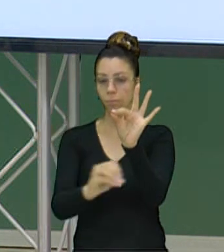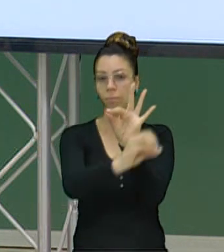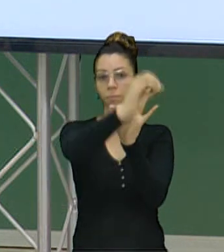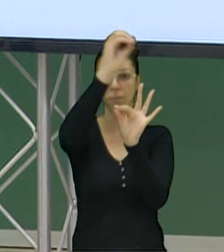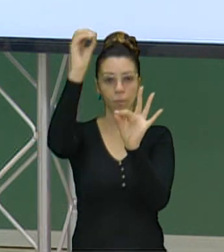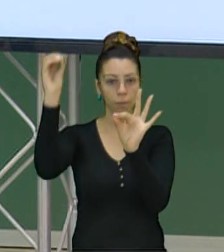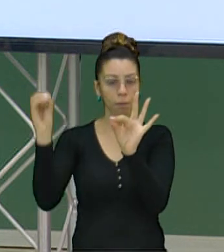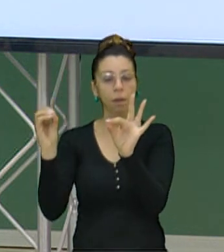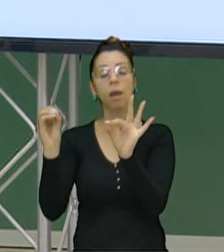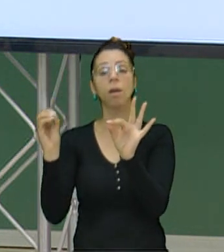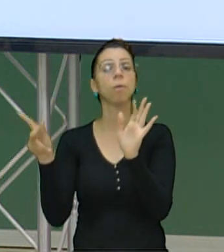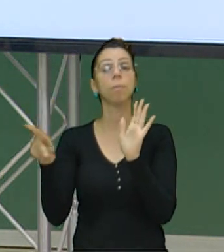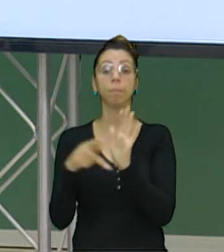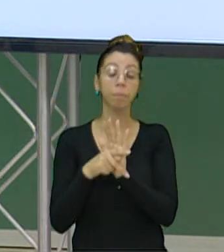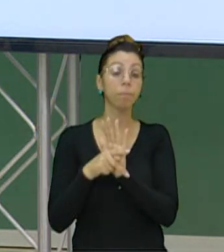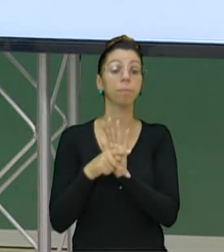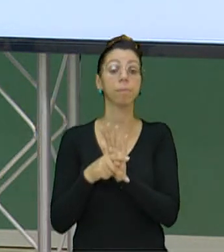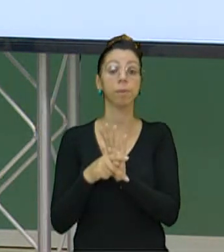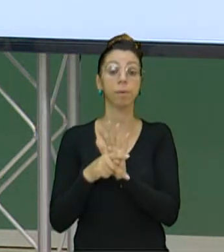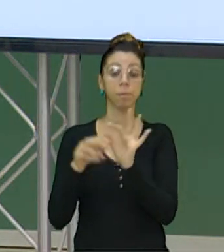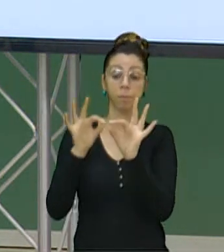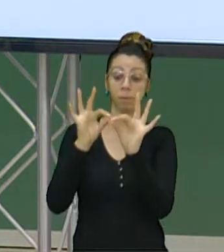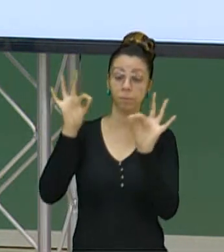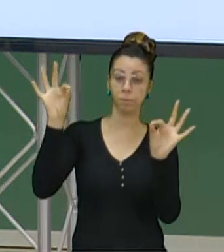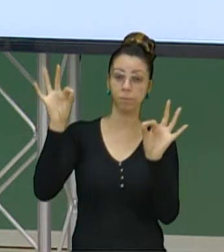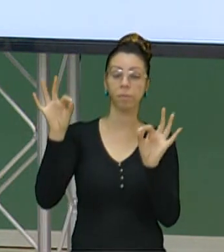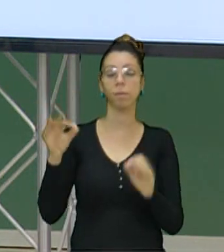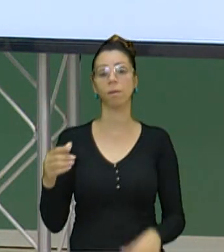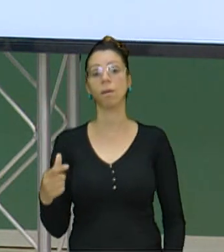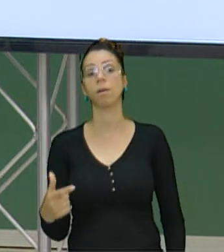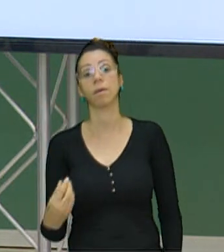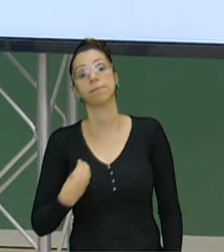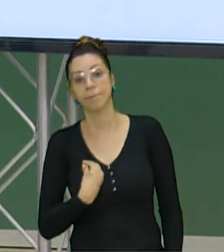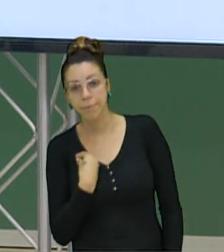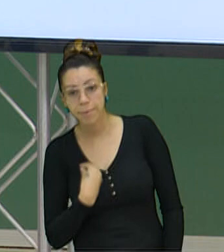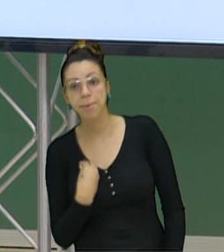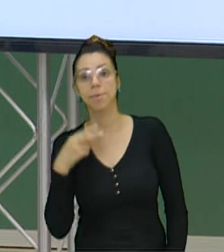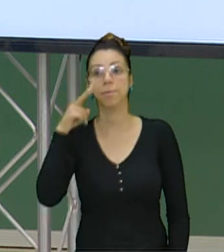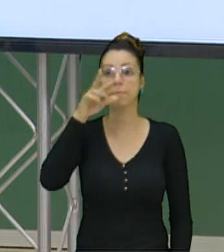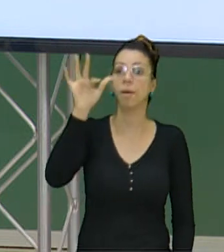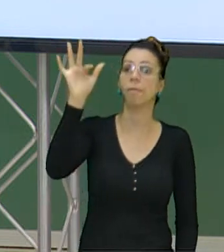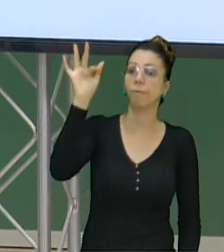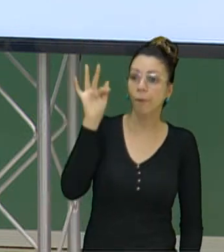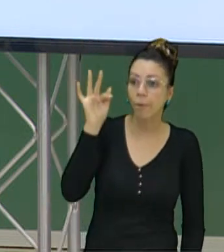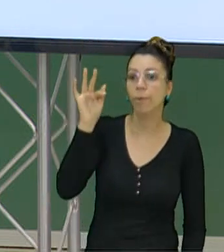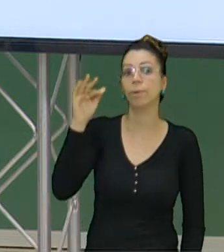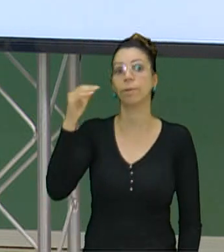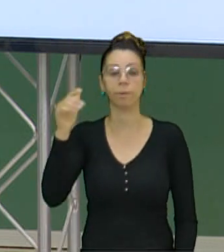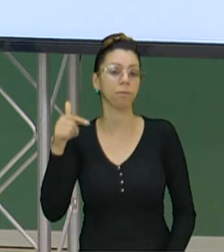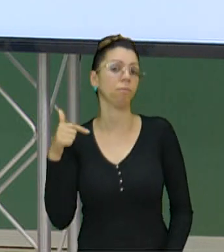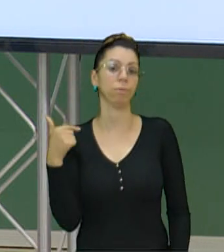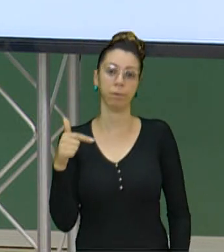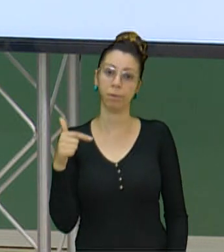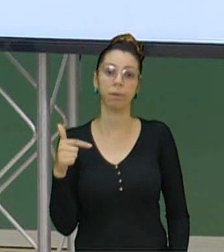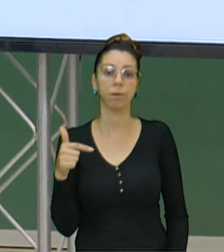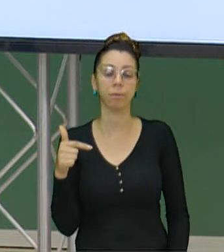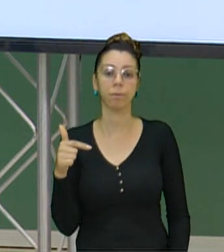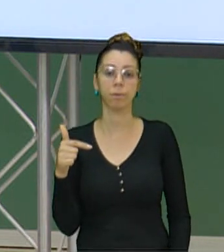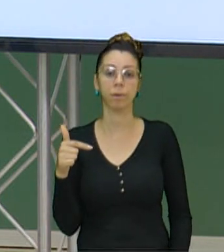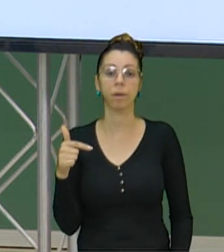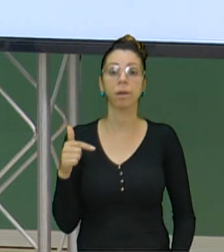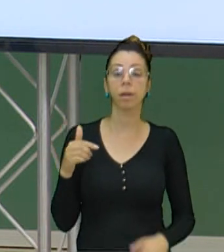corda. Então, não existe uma força centrípeta assim, existe a força centrípeta. Não, ela assume o papel, no caso, da força de